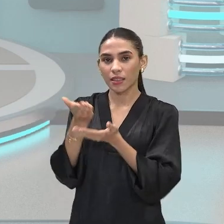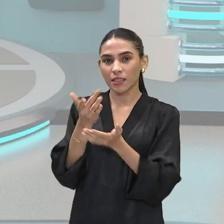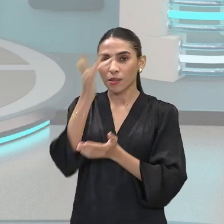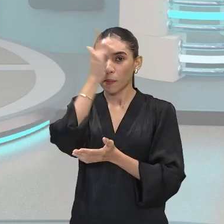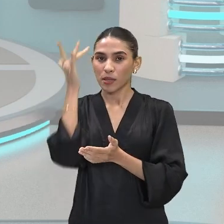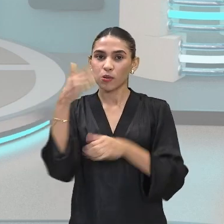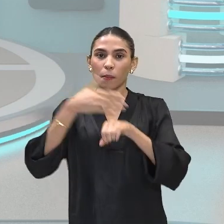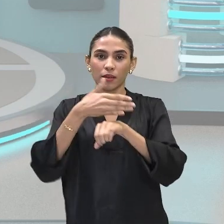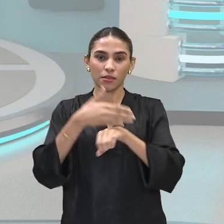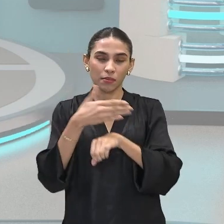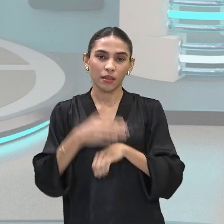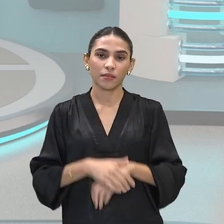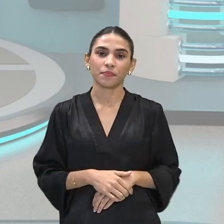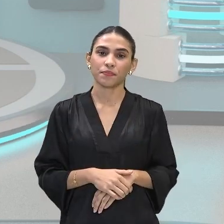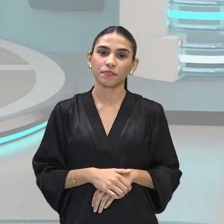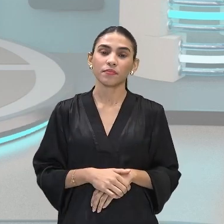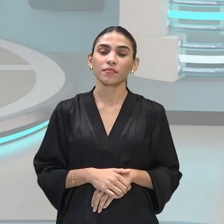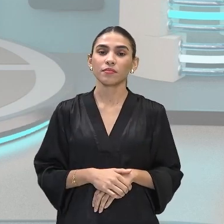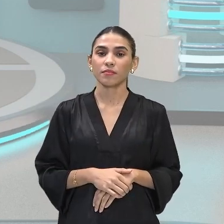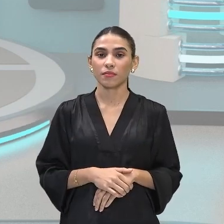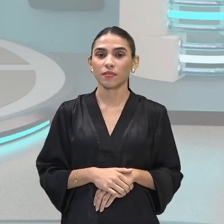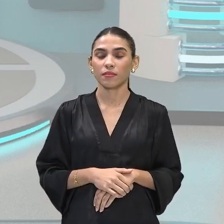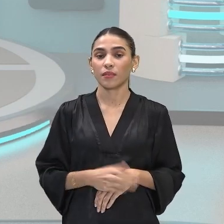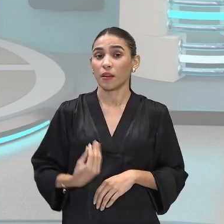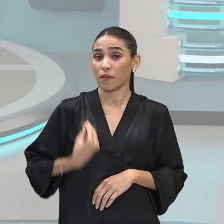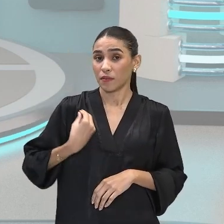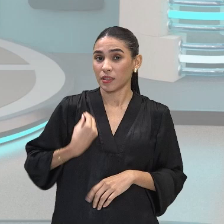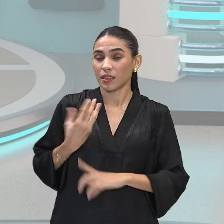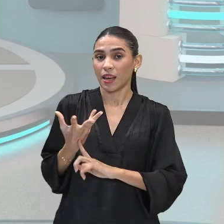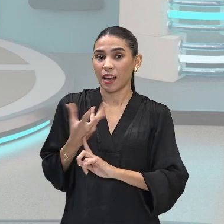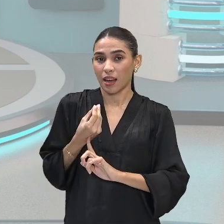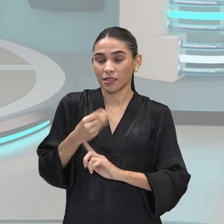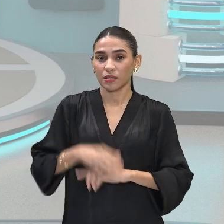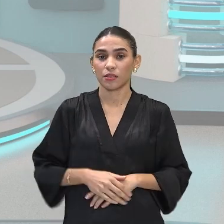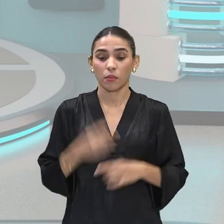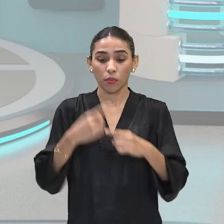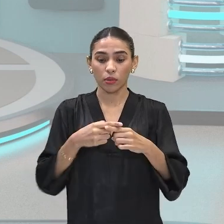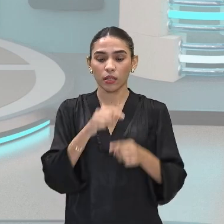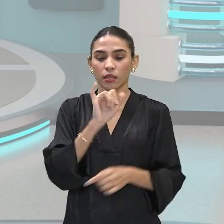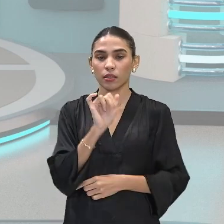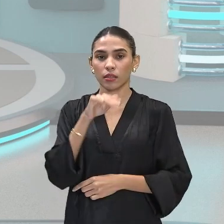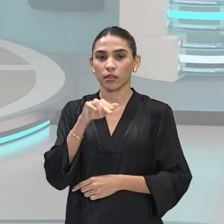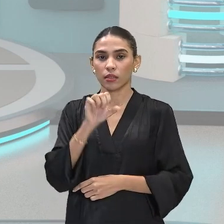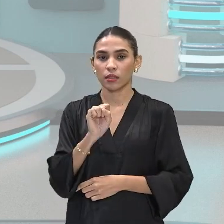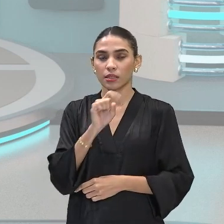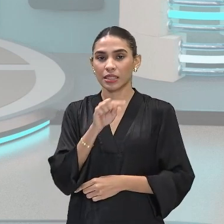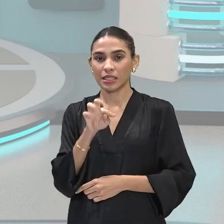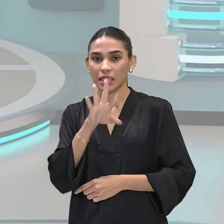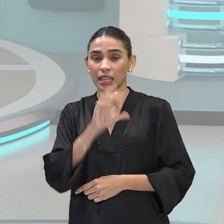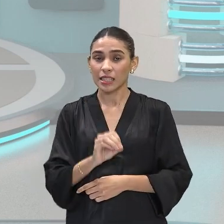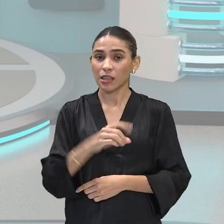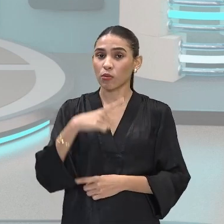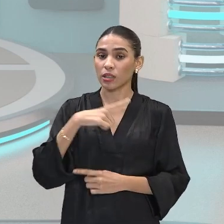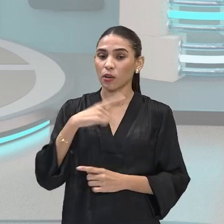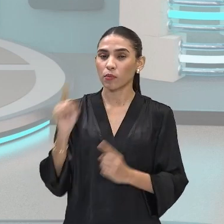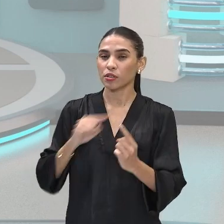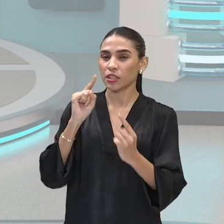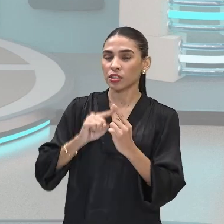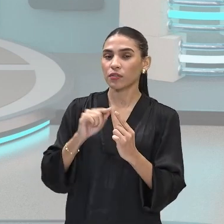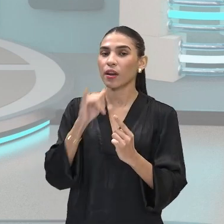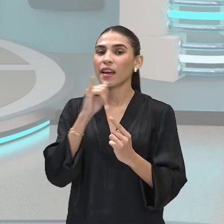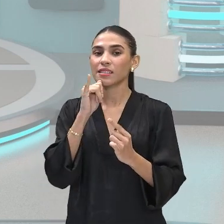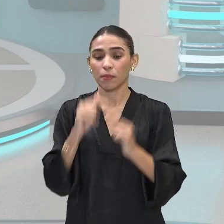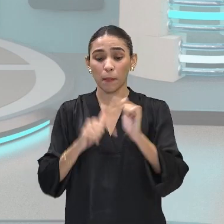pessoas, dando que vida àquela obra. Porque a instalação, ela toma vida, ela dá vida